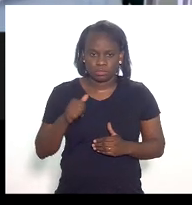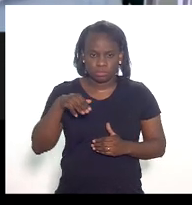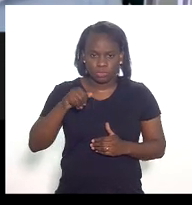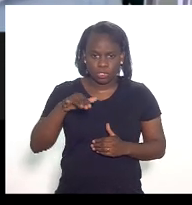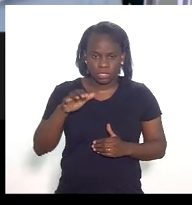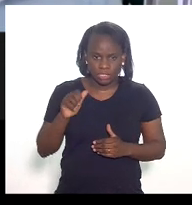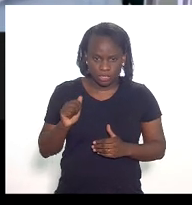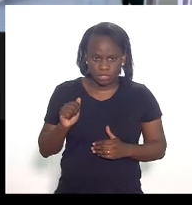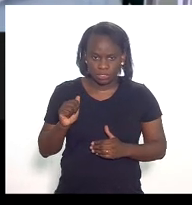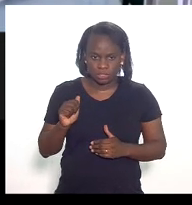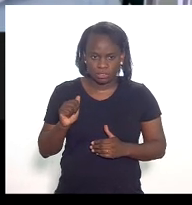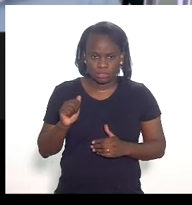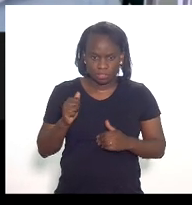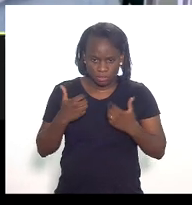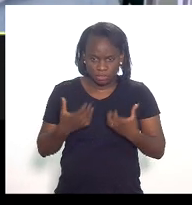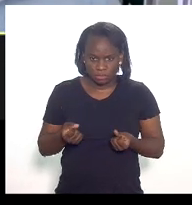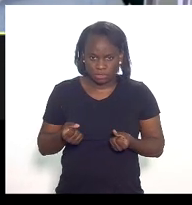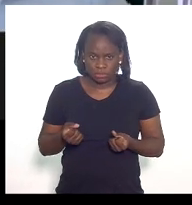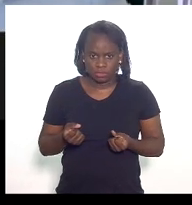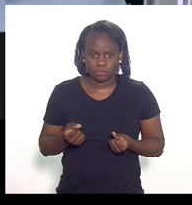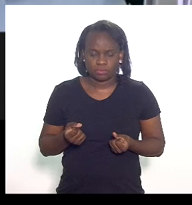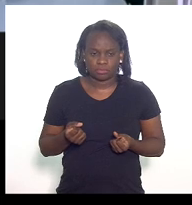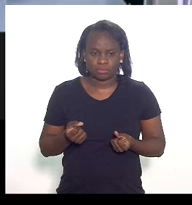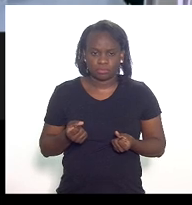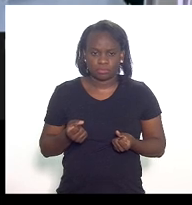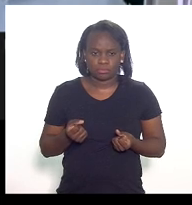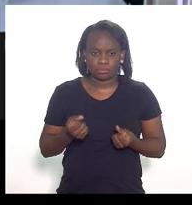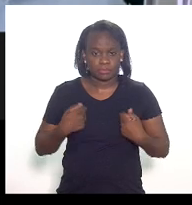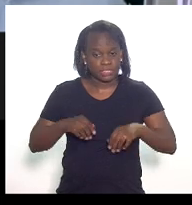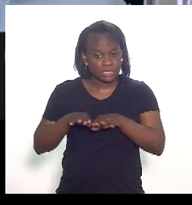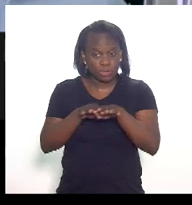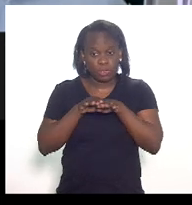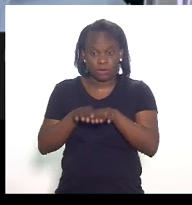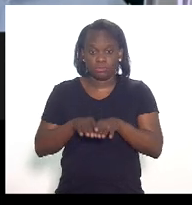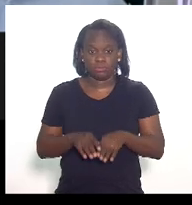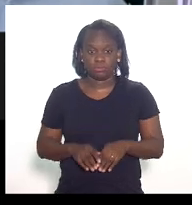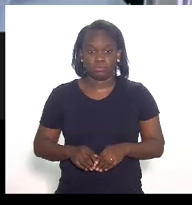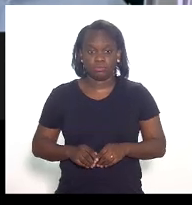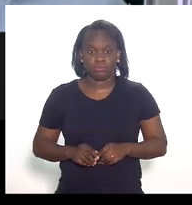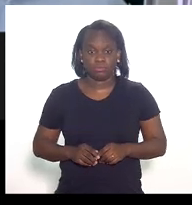Mônica, acolhido? Tem que ter unanimidade.